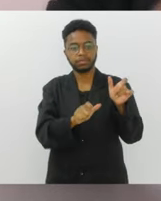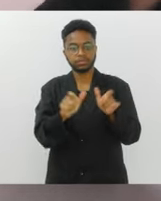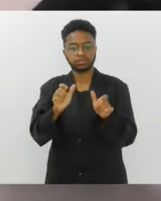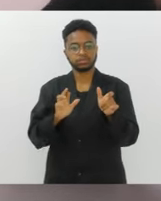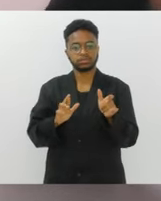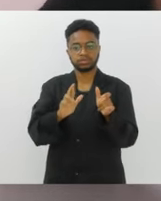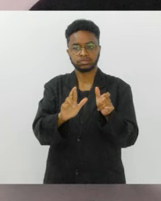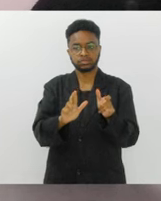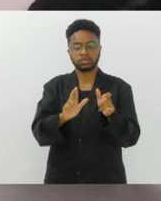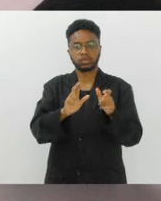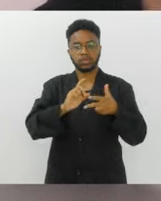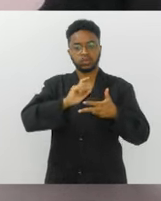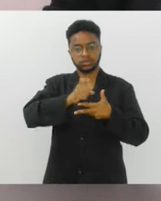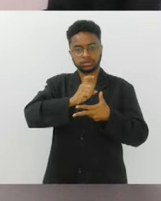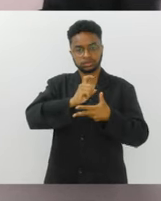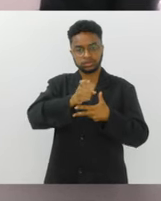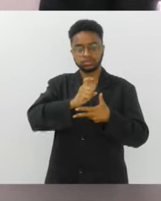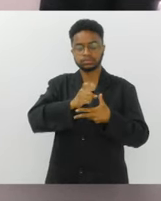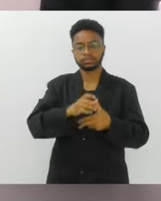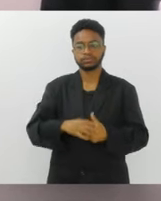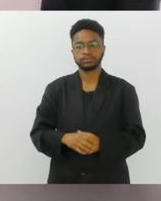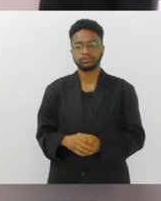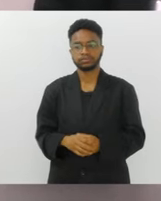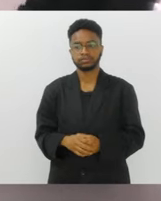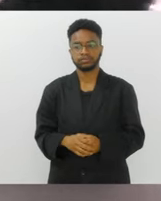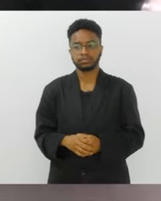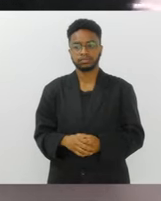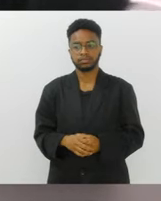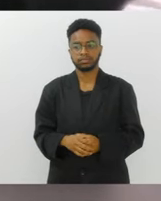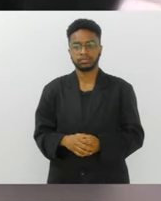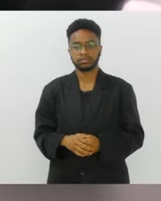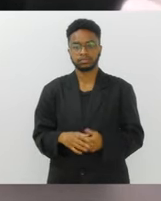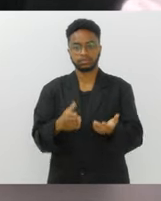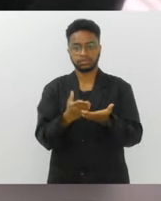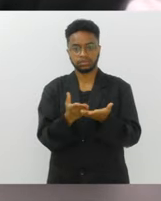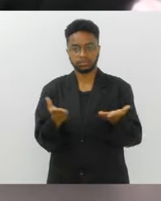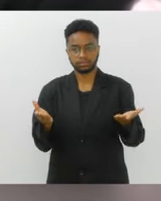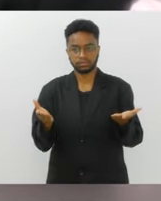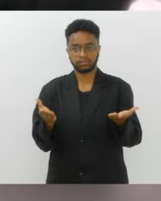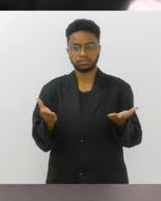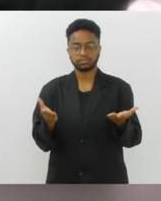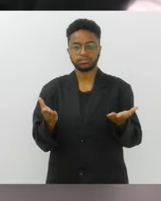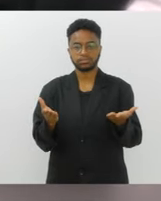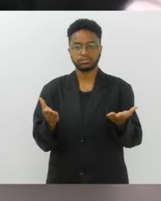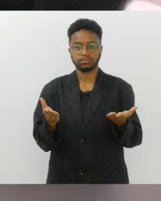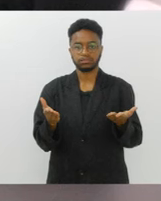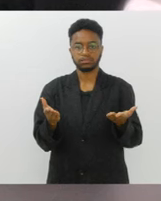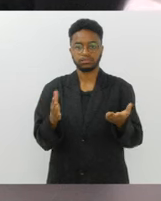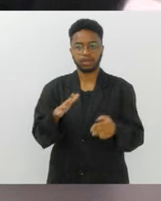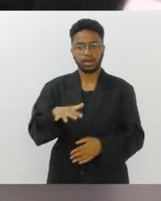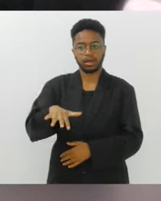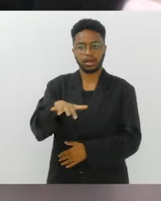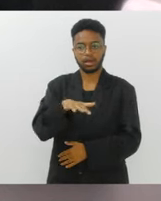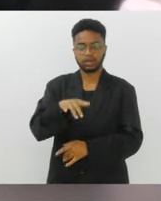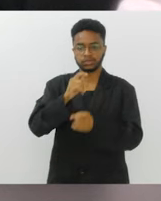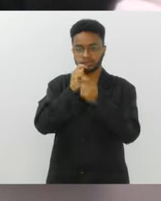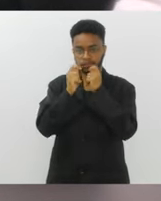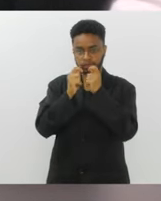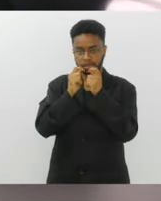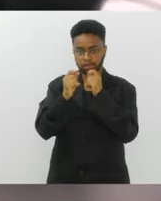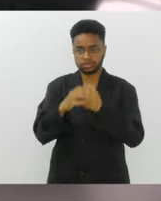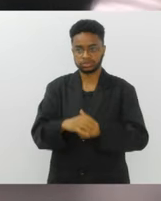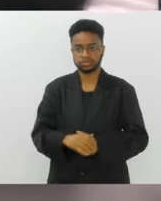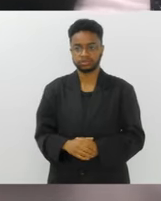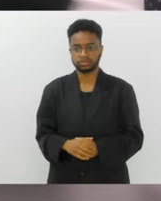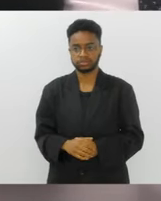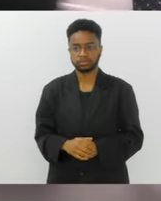representantes do Poder Executivo, senhores e senhores da área de jornalismo,